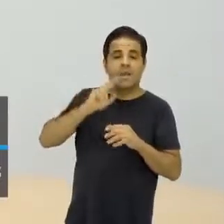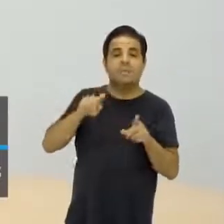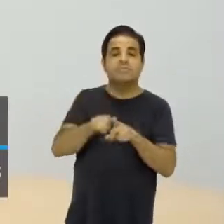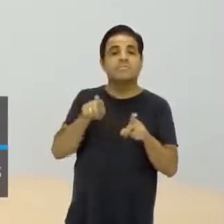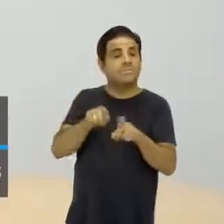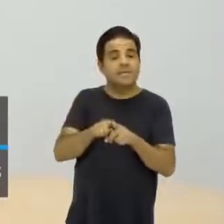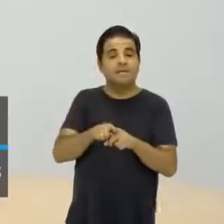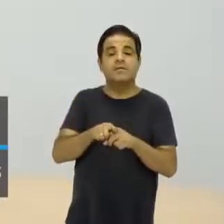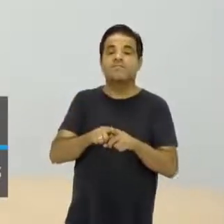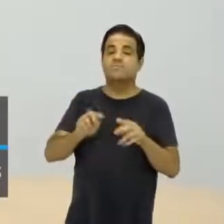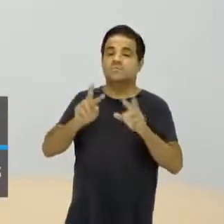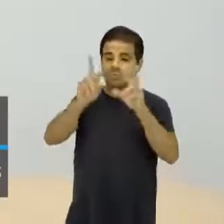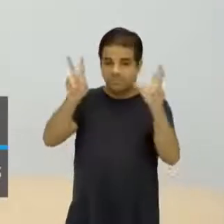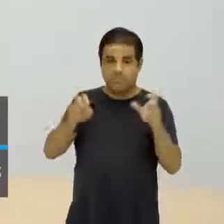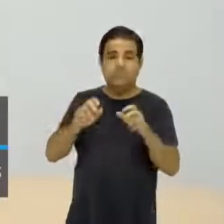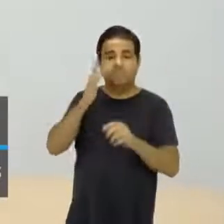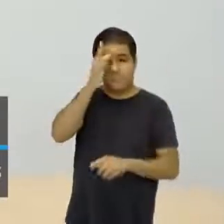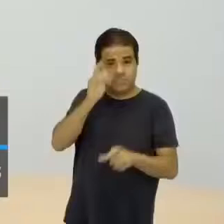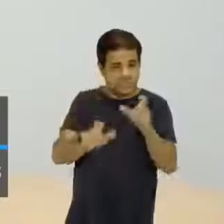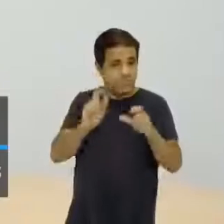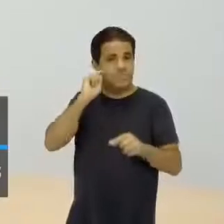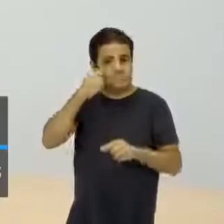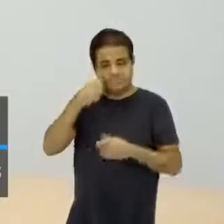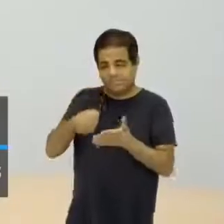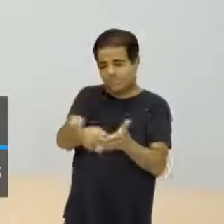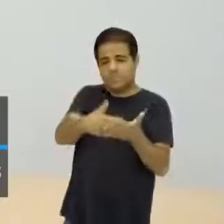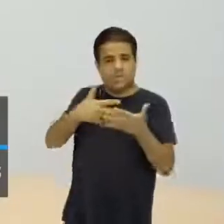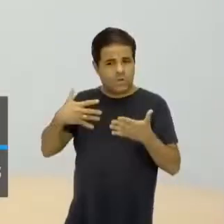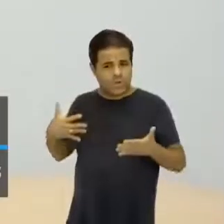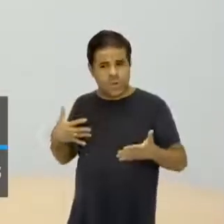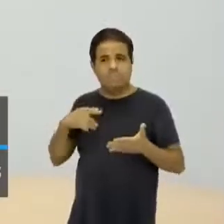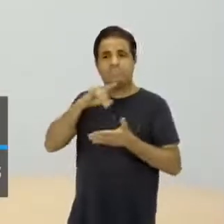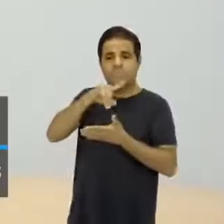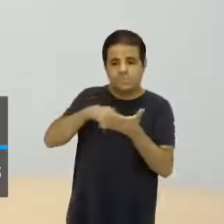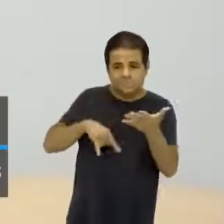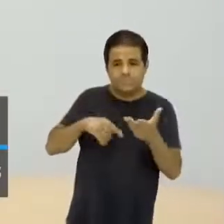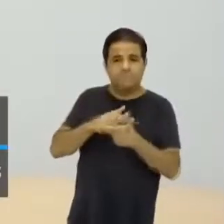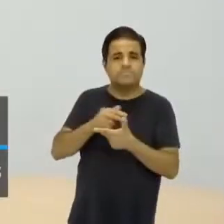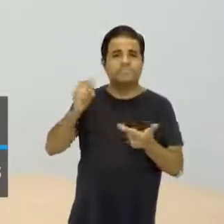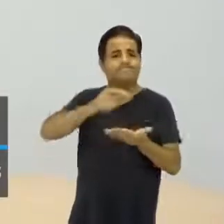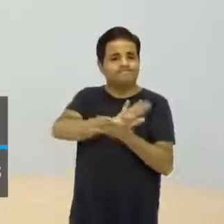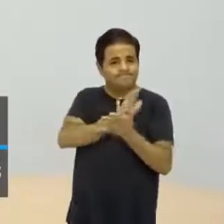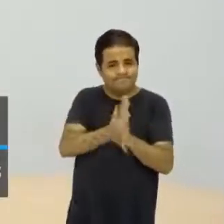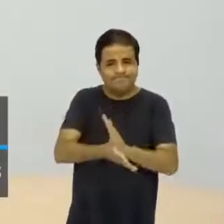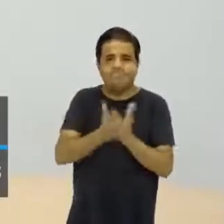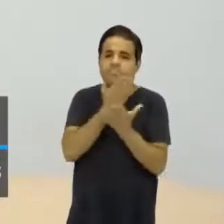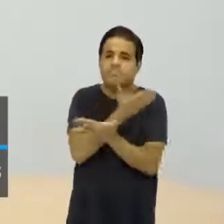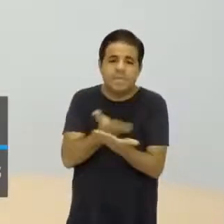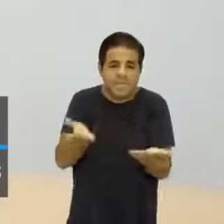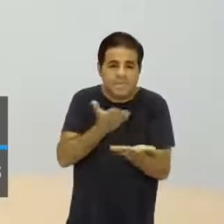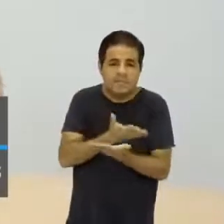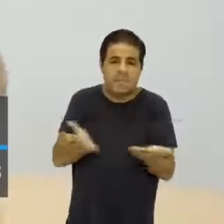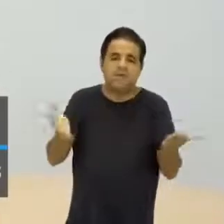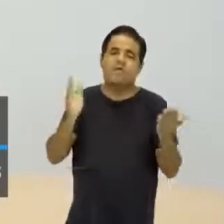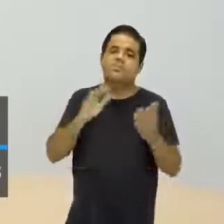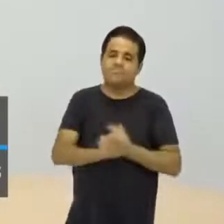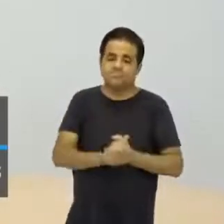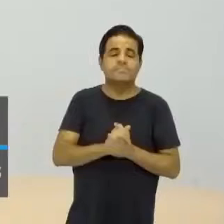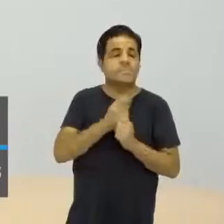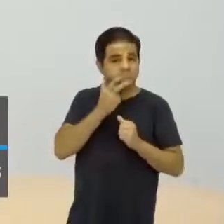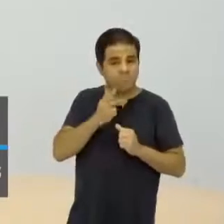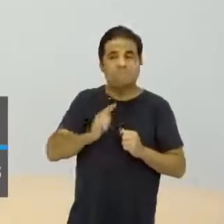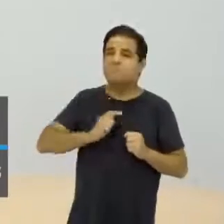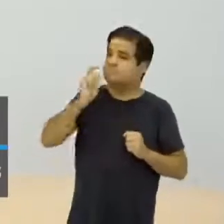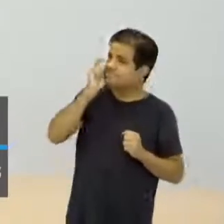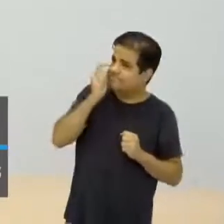também que, no caso dos negros, as suas origens, muitos documentos acabaram destruídos. Então, ele conta pra gente, né, que ele também